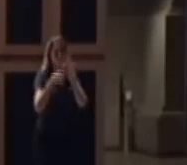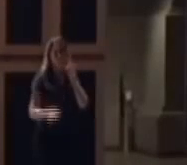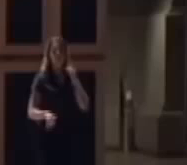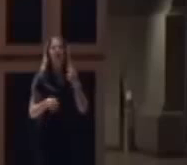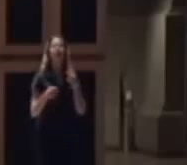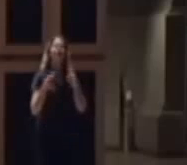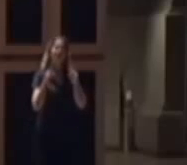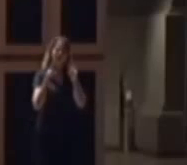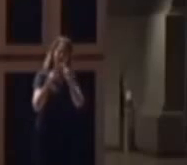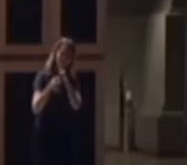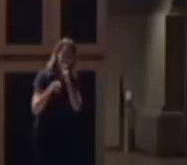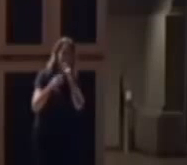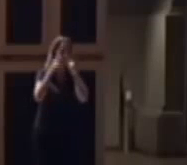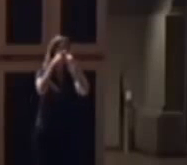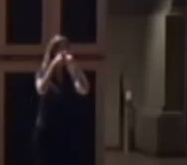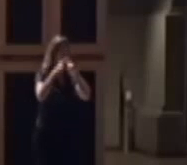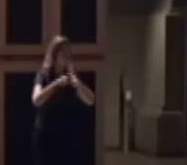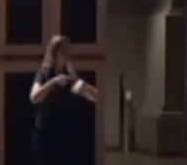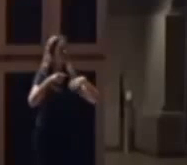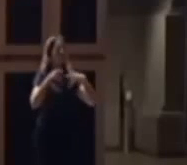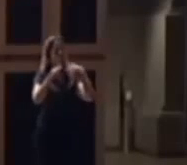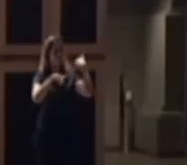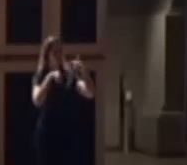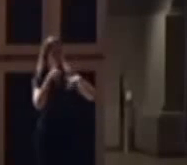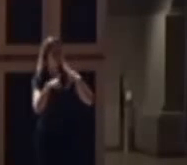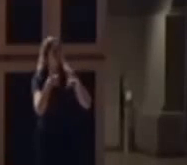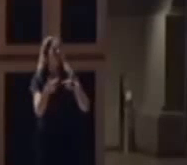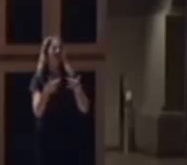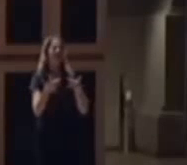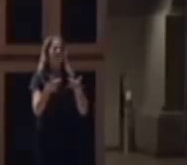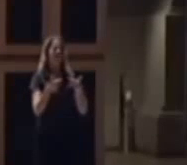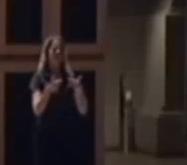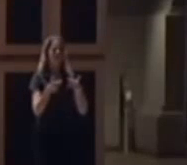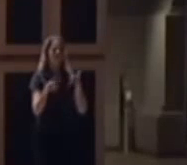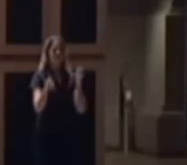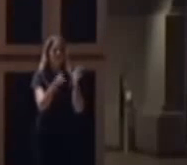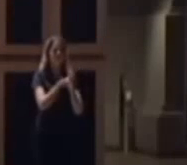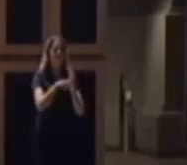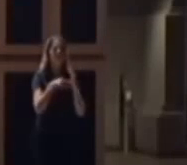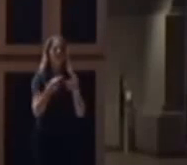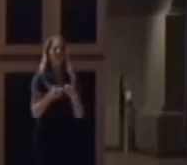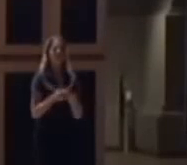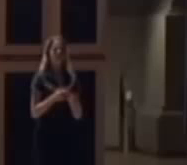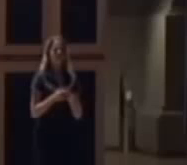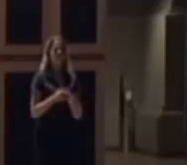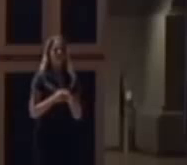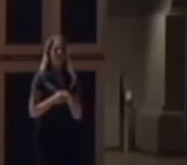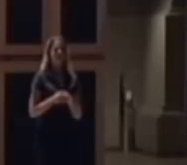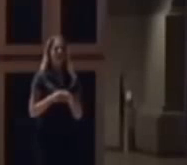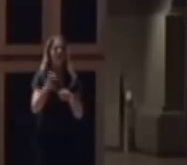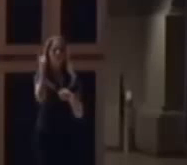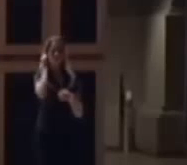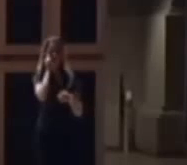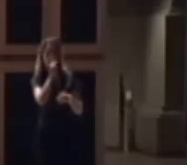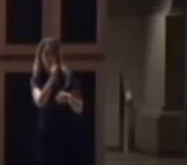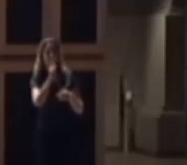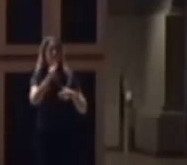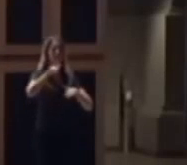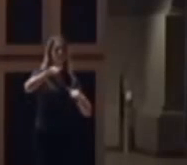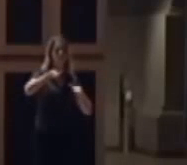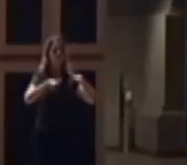um desafio para tanto para as instituições quanto para o setor público de chegar nesse